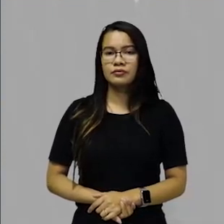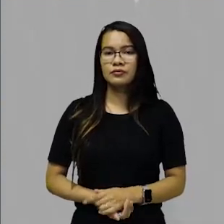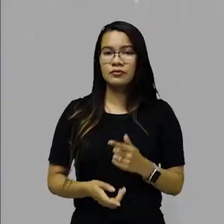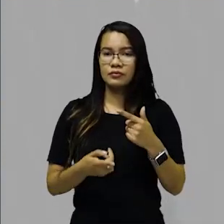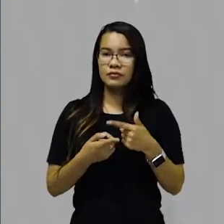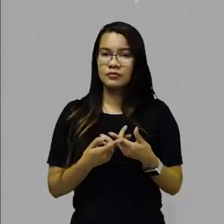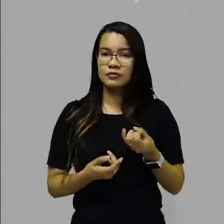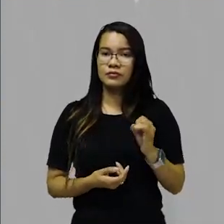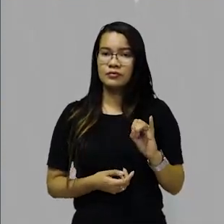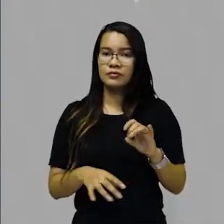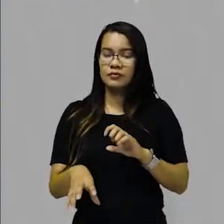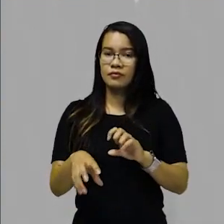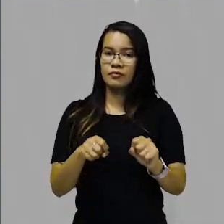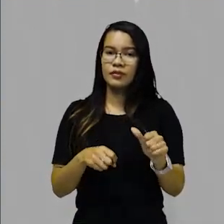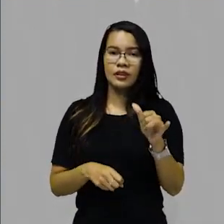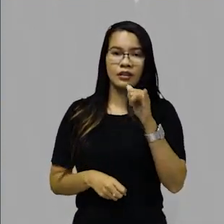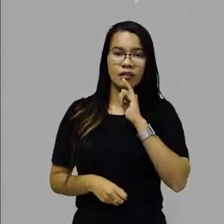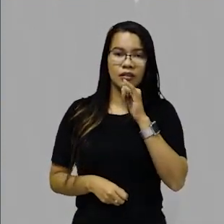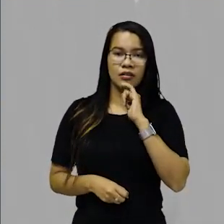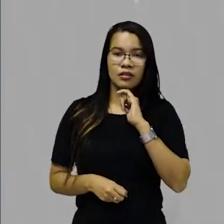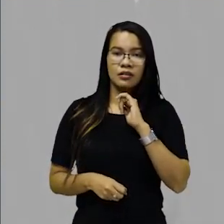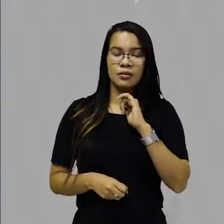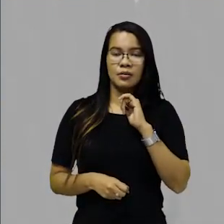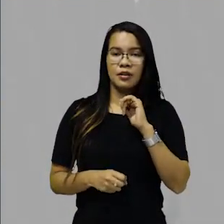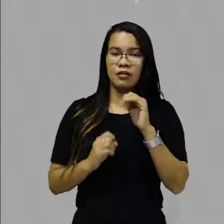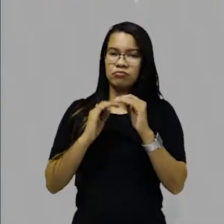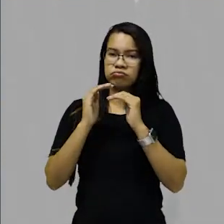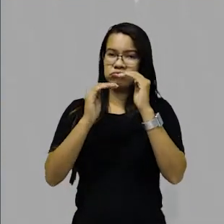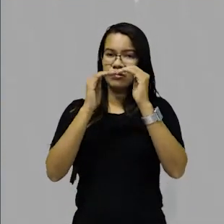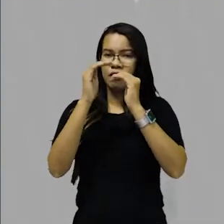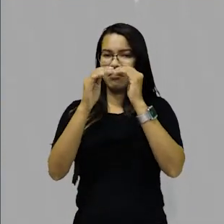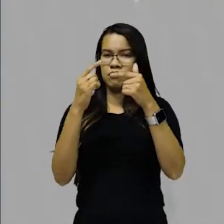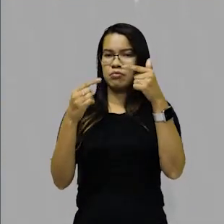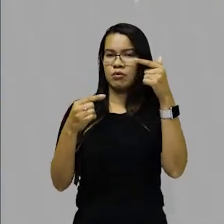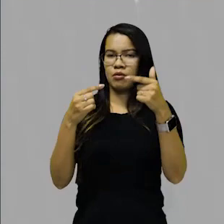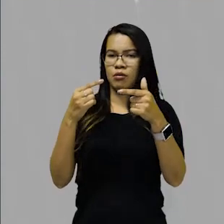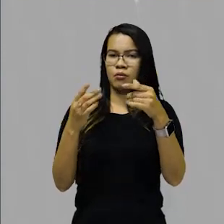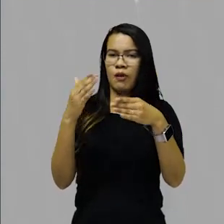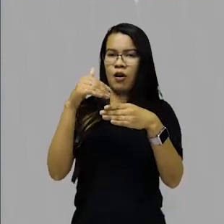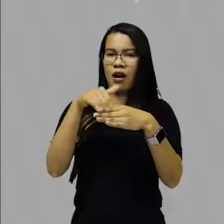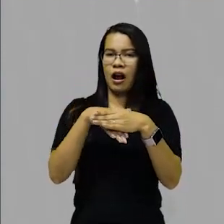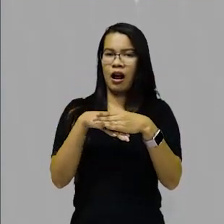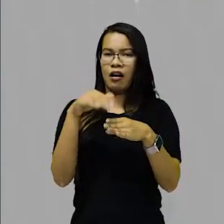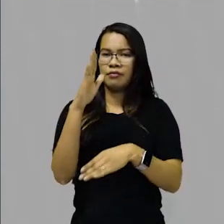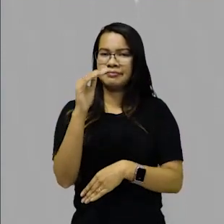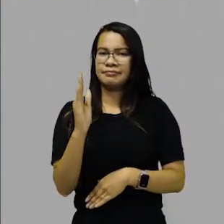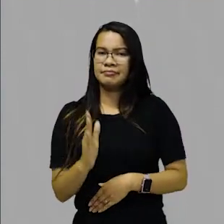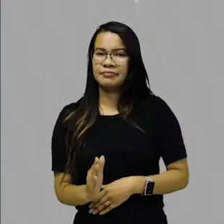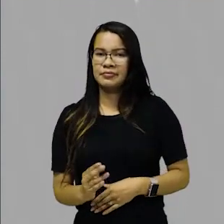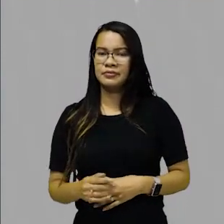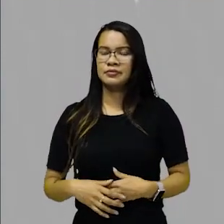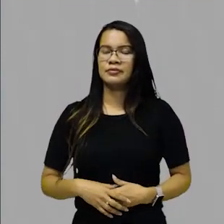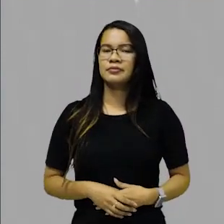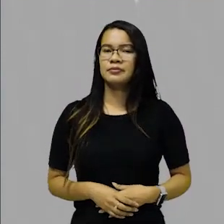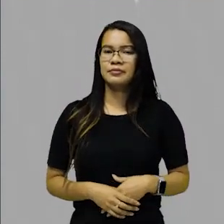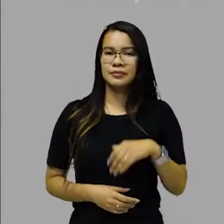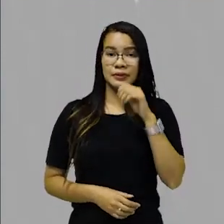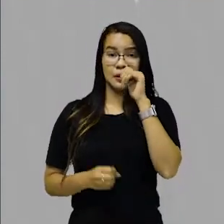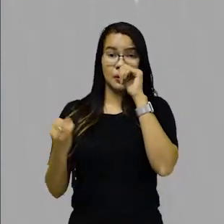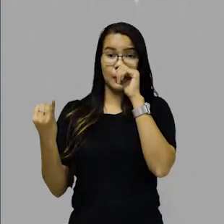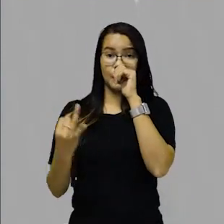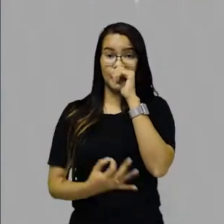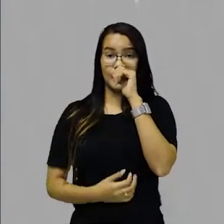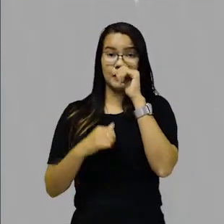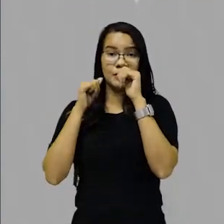porque se você pega, por exemplo, a trajetória política eleitoral brasileira, olha a trajetória política eleitoral brasileira.